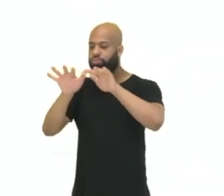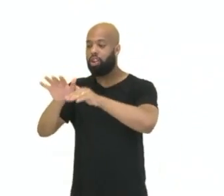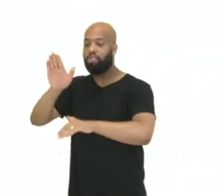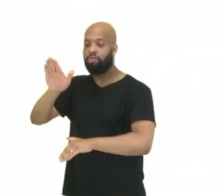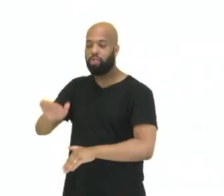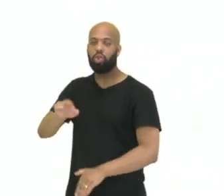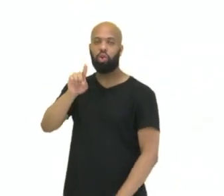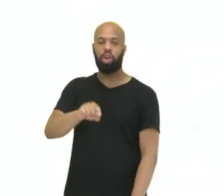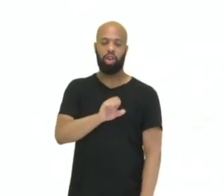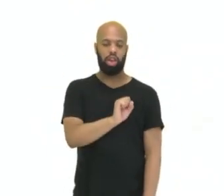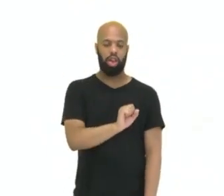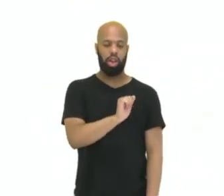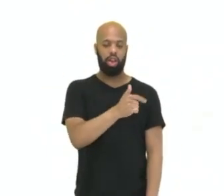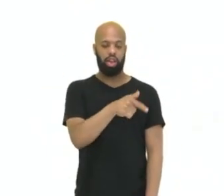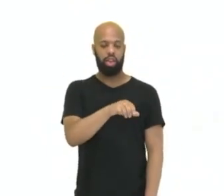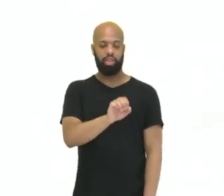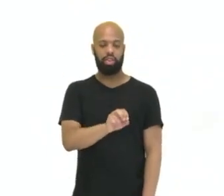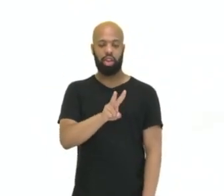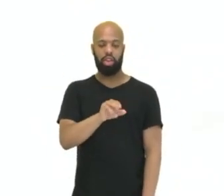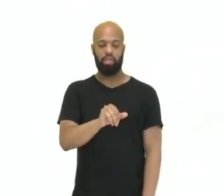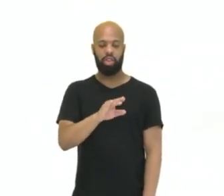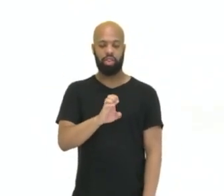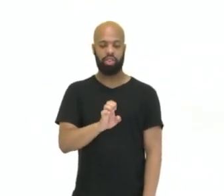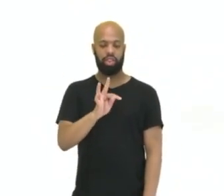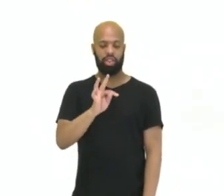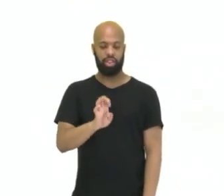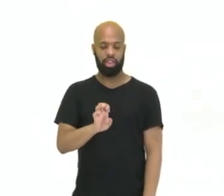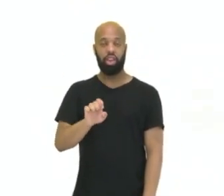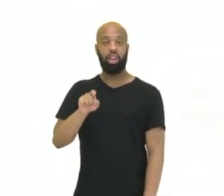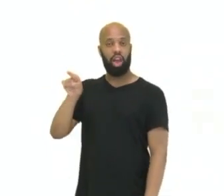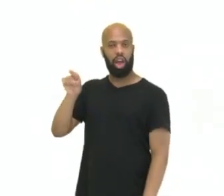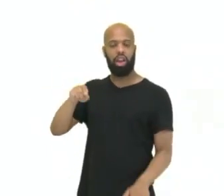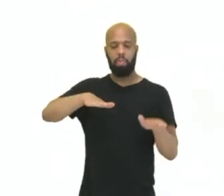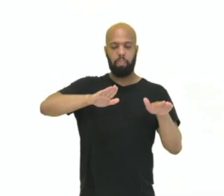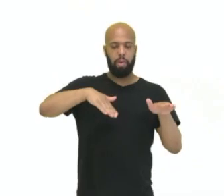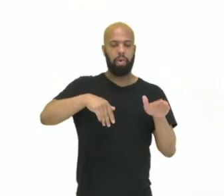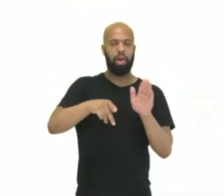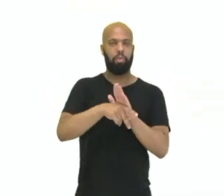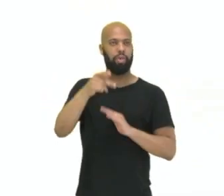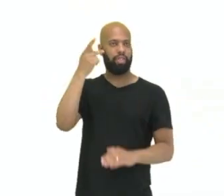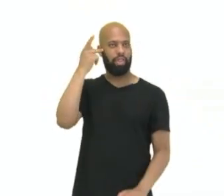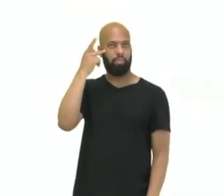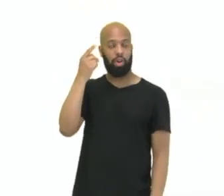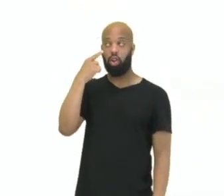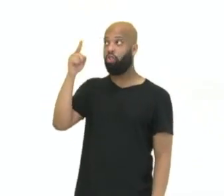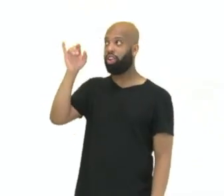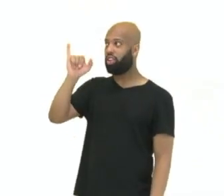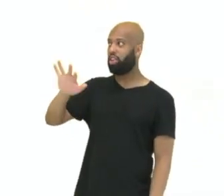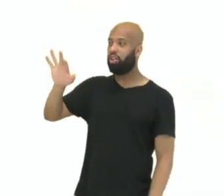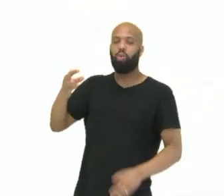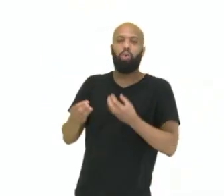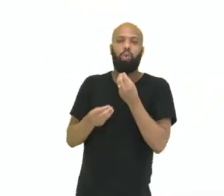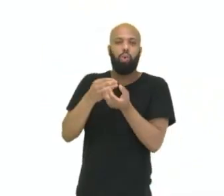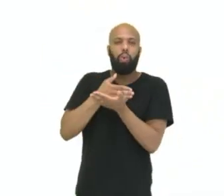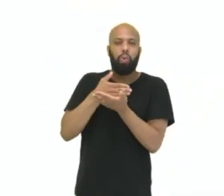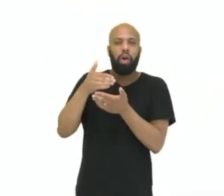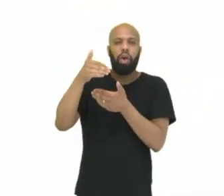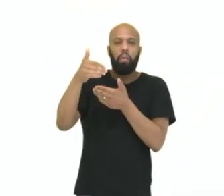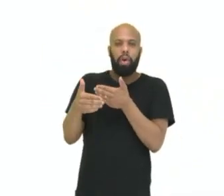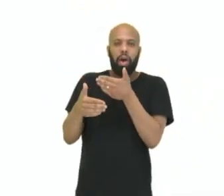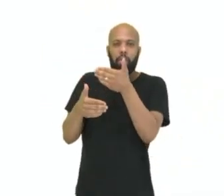São Vicente, no litoral do estado de São Paulo. E a imagem ali é para trazer uma ideia desse início